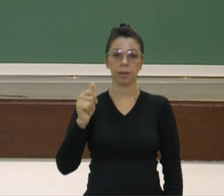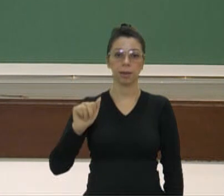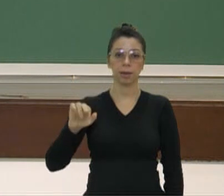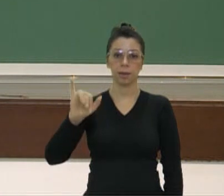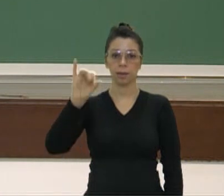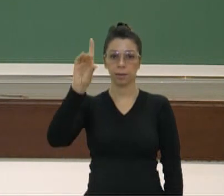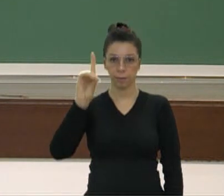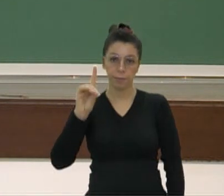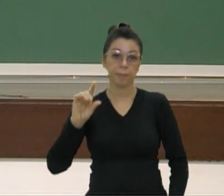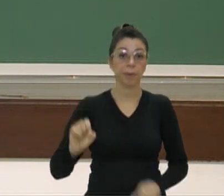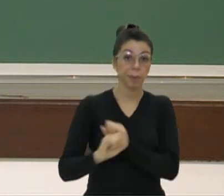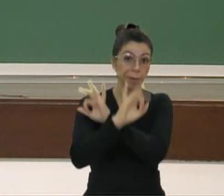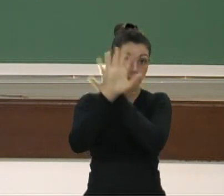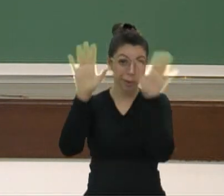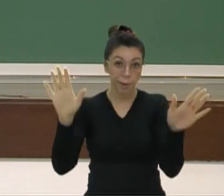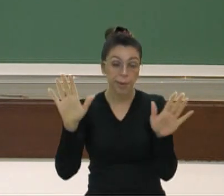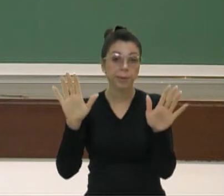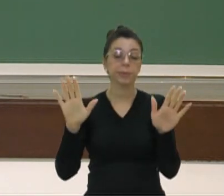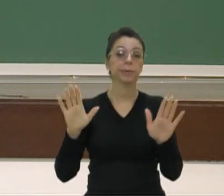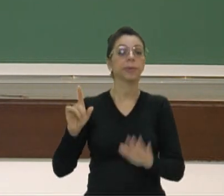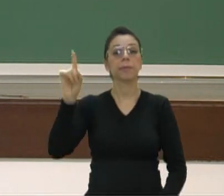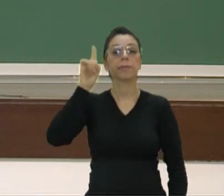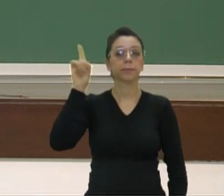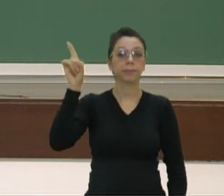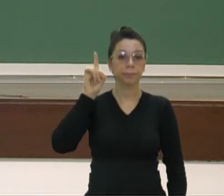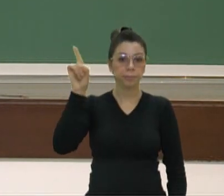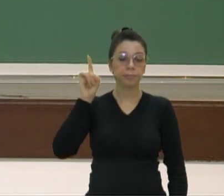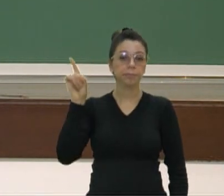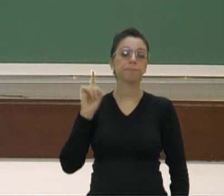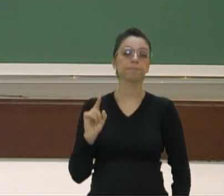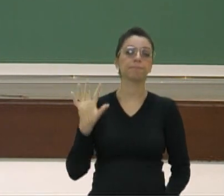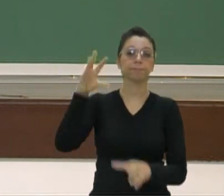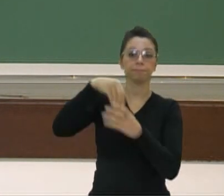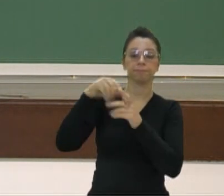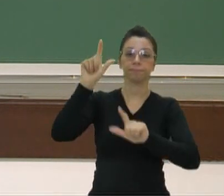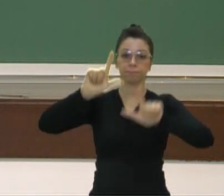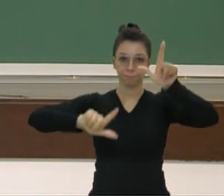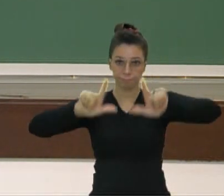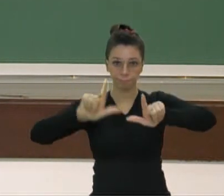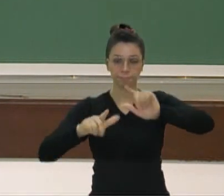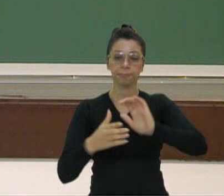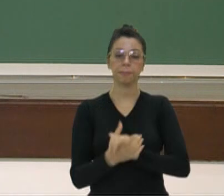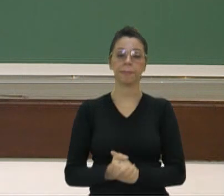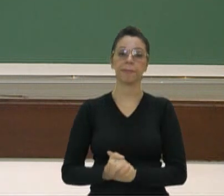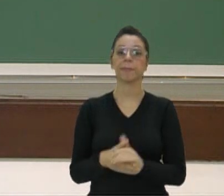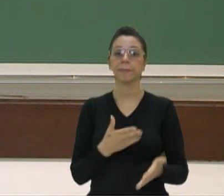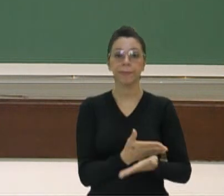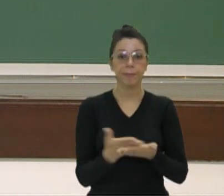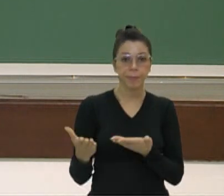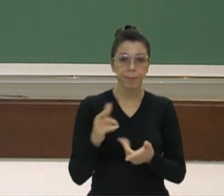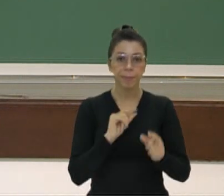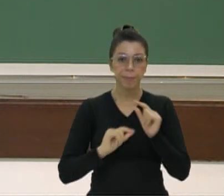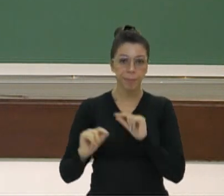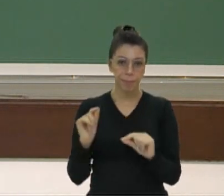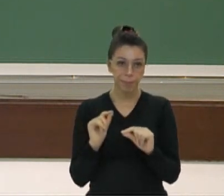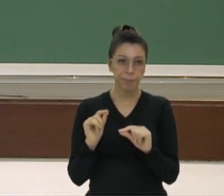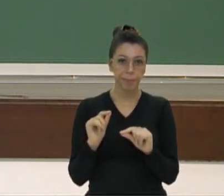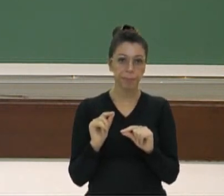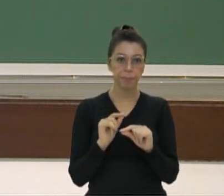mais claro que a gente vê em nosso dia a dia, na mídia que a gente tem acompanhado. Para começar, vamos